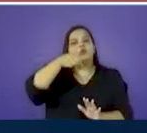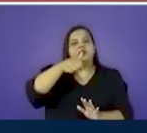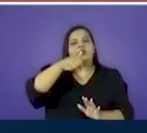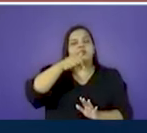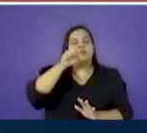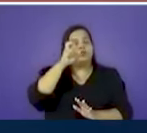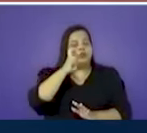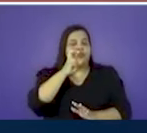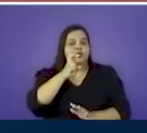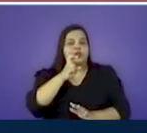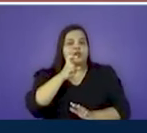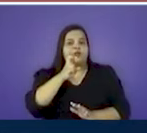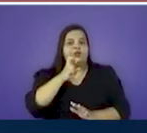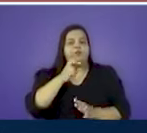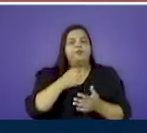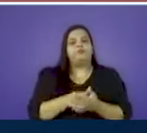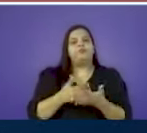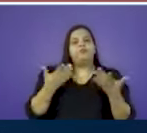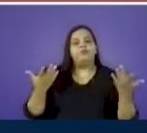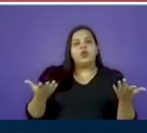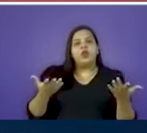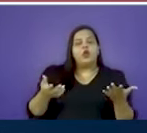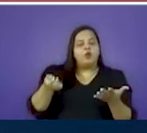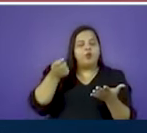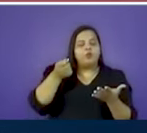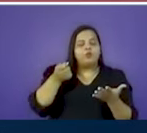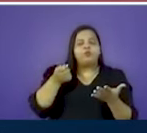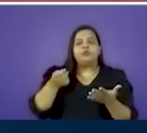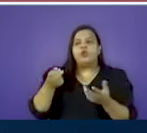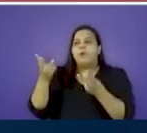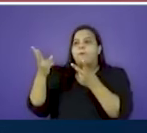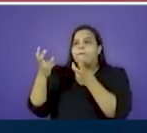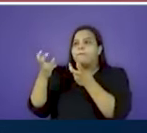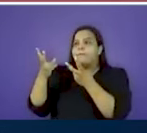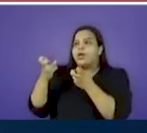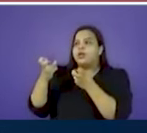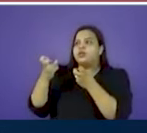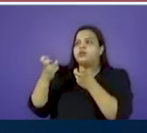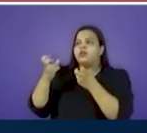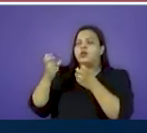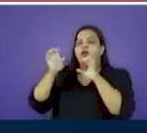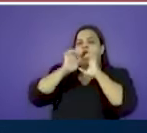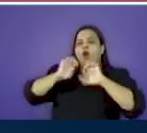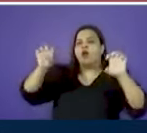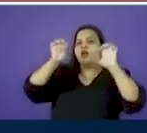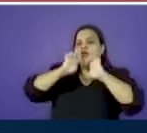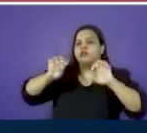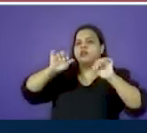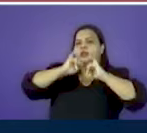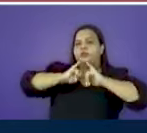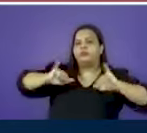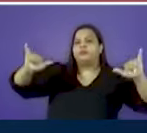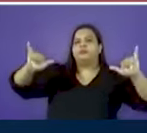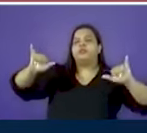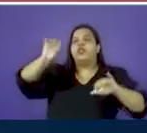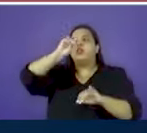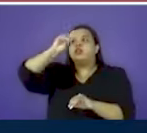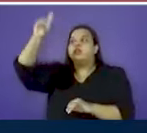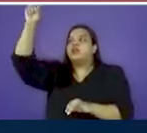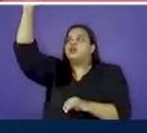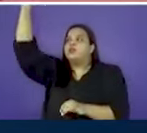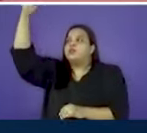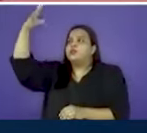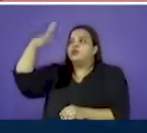5, ora, a mensagem que da parte dele temos ouvido e vos anunciamos é esta: que Deus é luz e